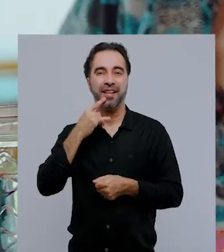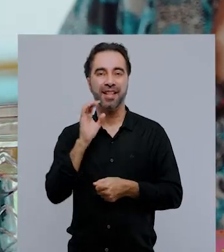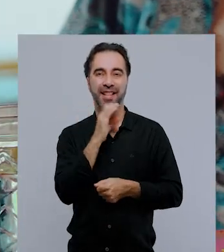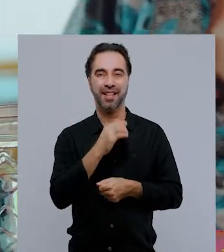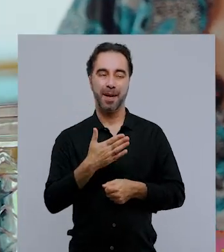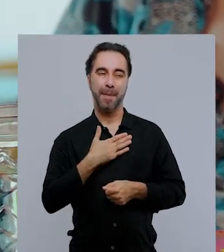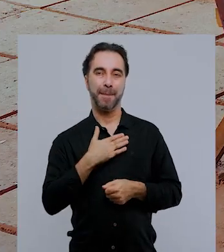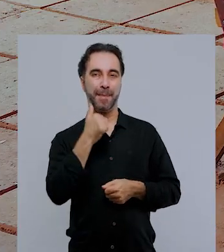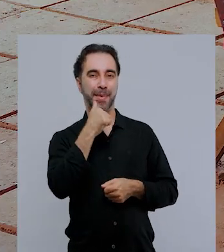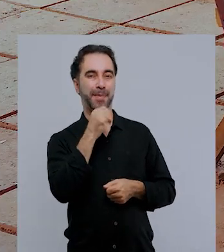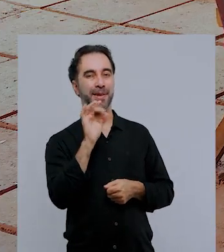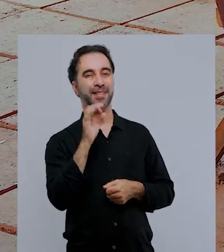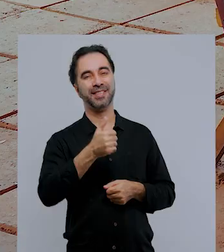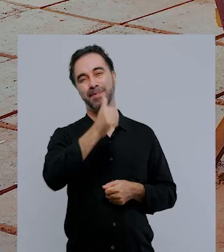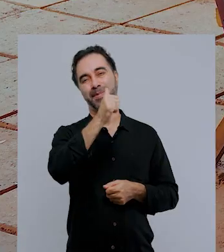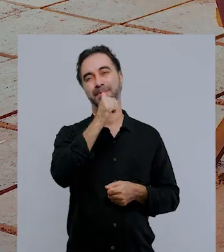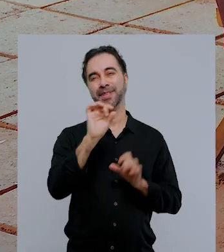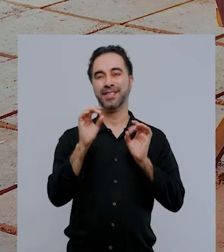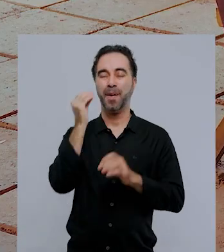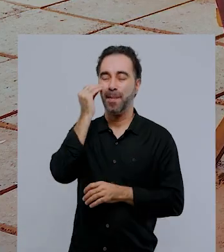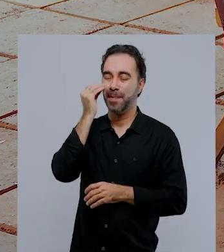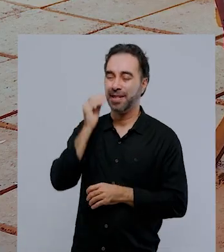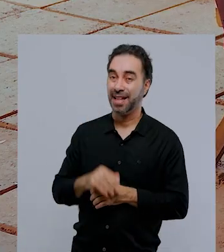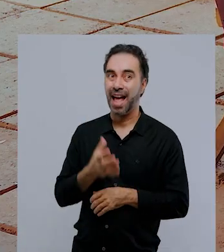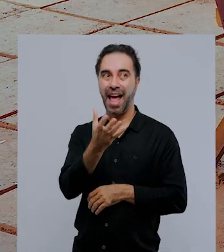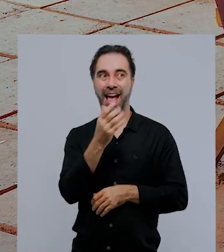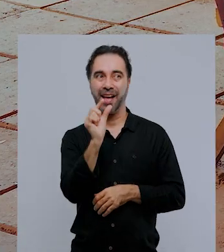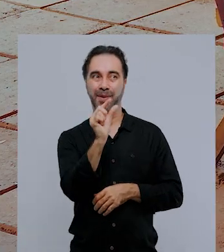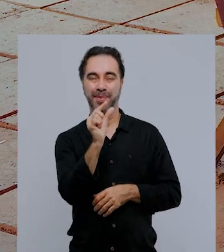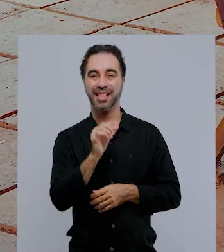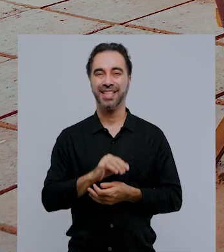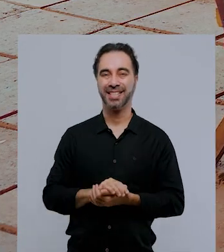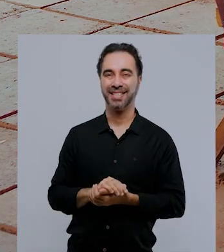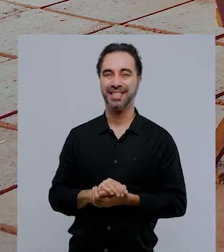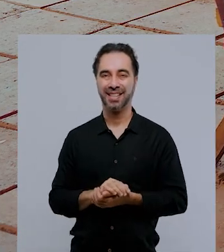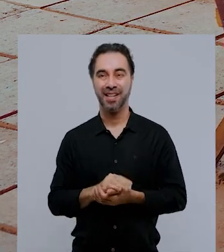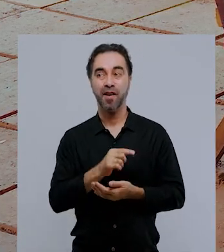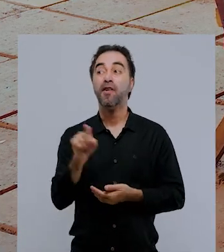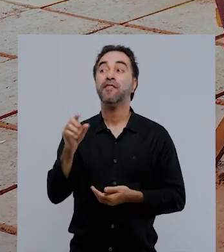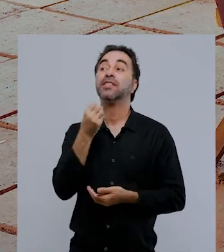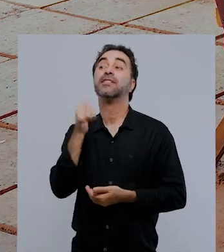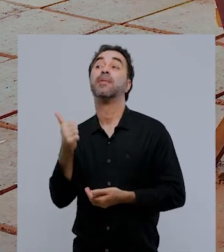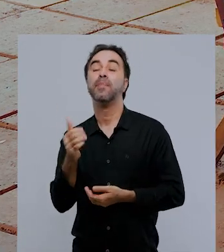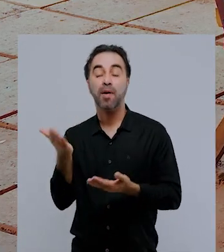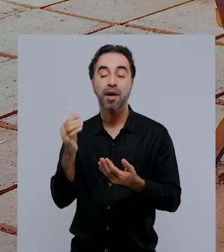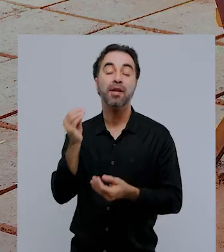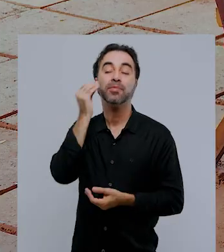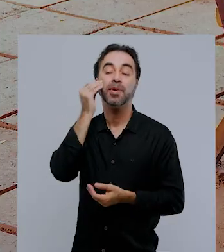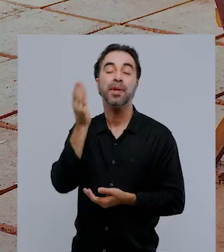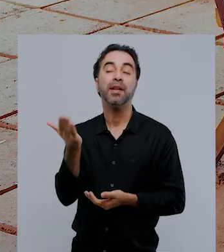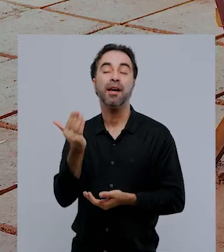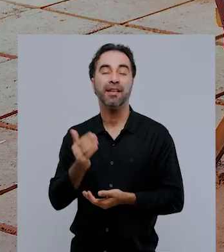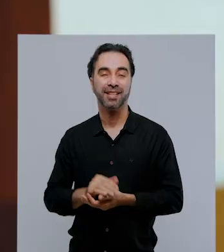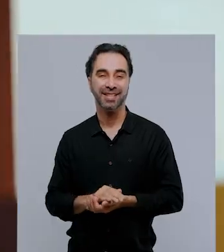beber. Só sei degustar. Eu quero um golinho. Vou ver se quentão tá bom, deixa eu provar.